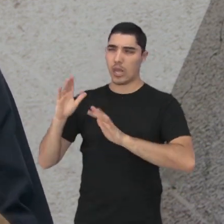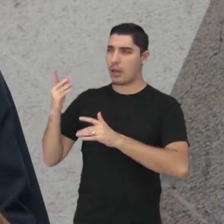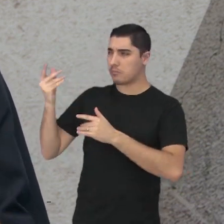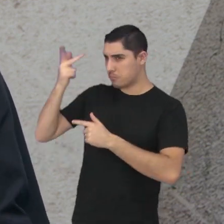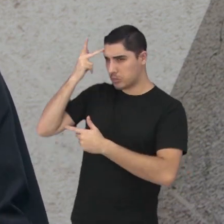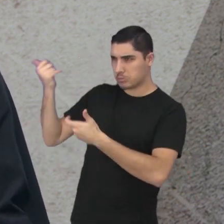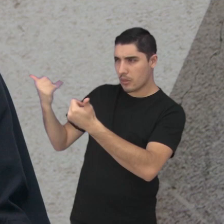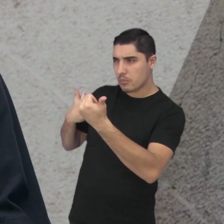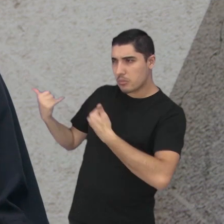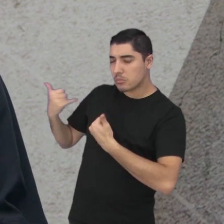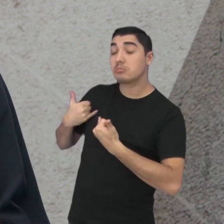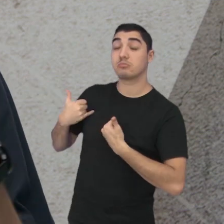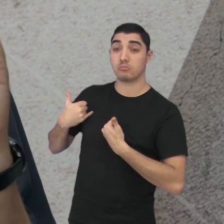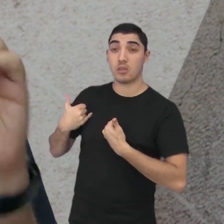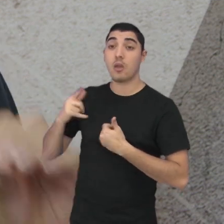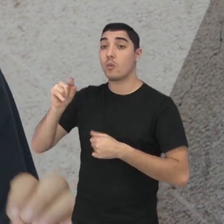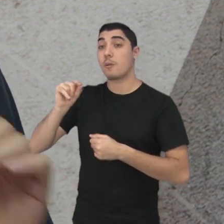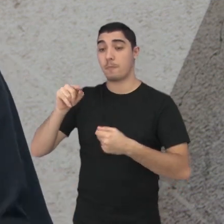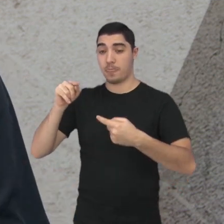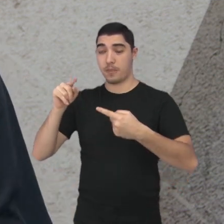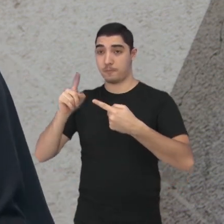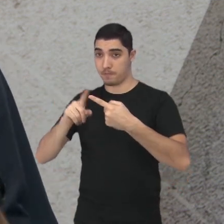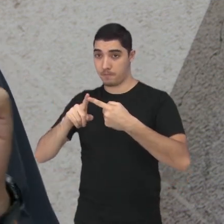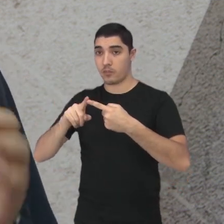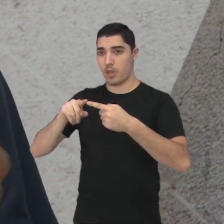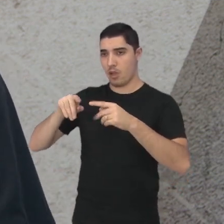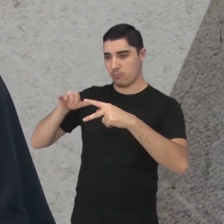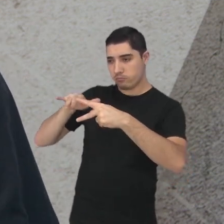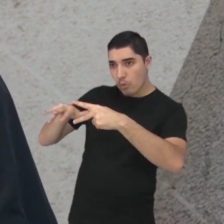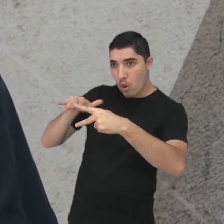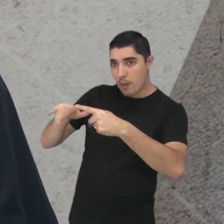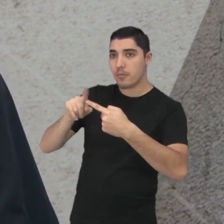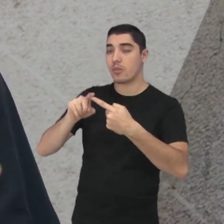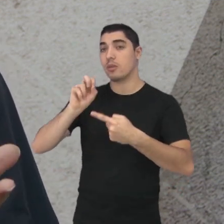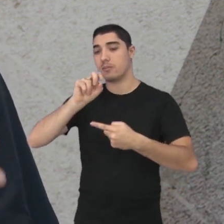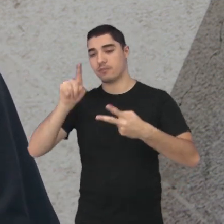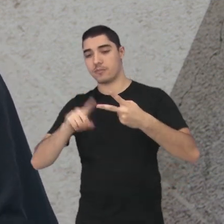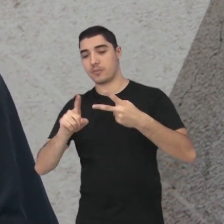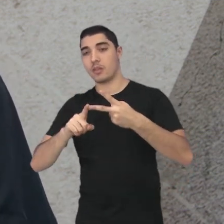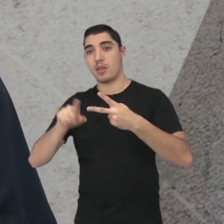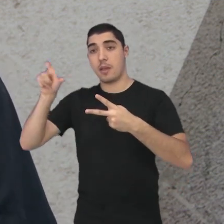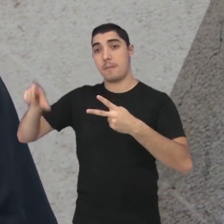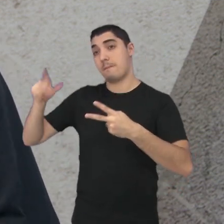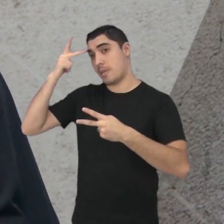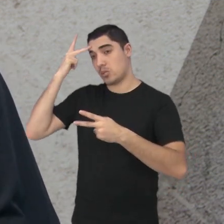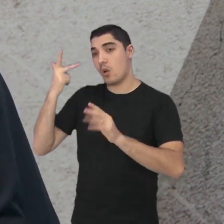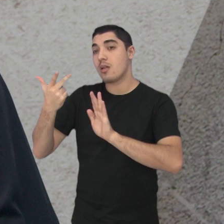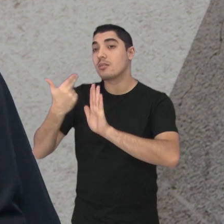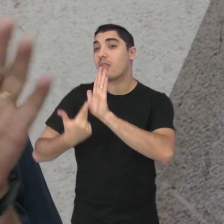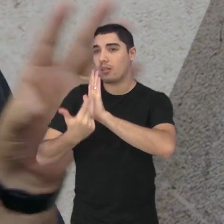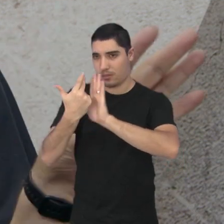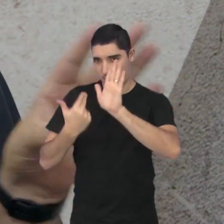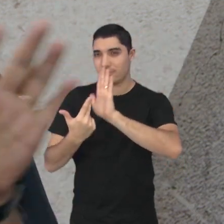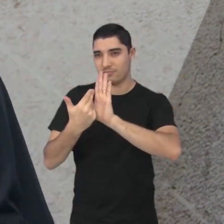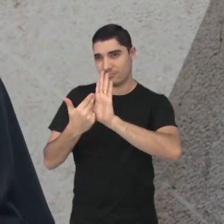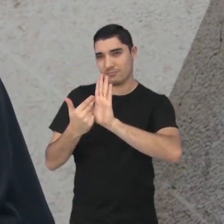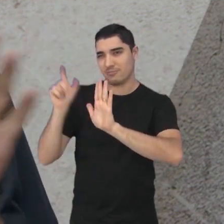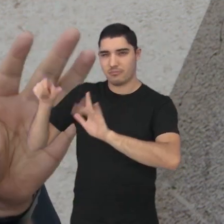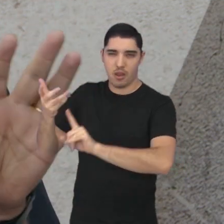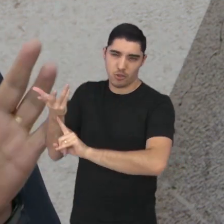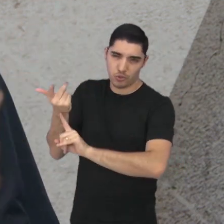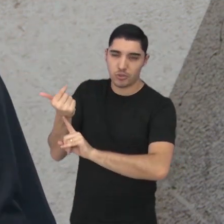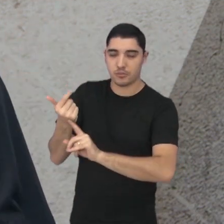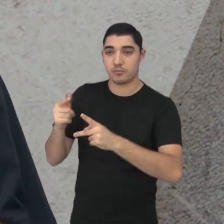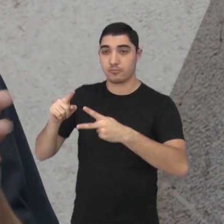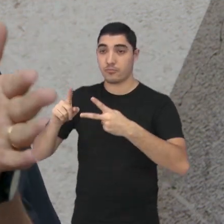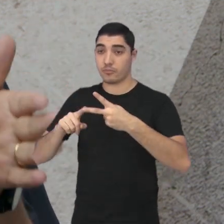empresários, com outros profissionais, geralmente é o programador e o artista. O artista, quando eu falo artista, a gente tem ali uma